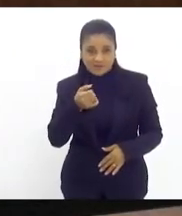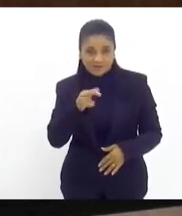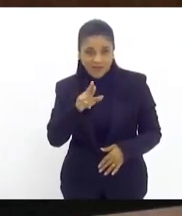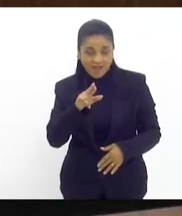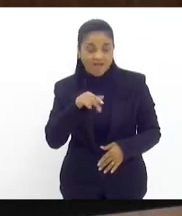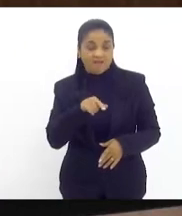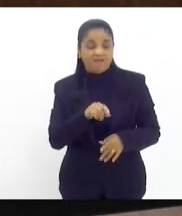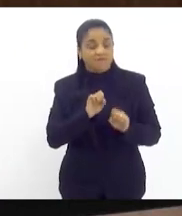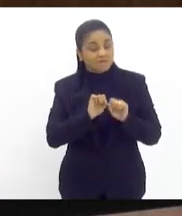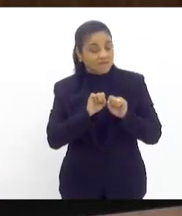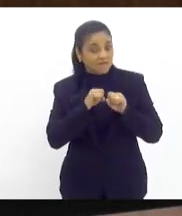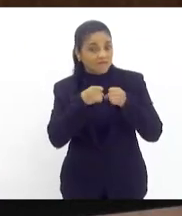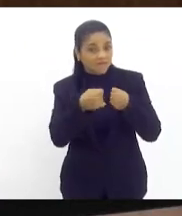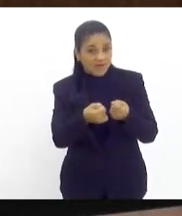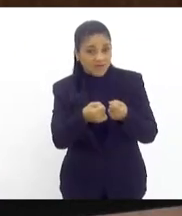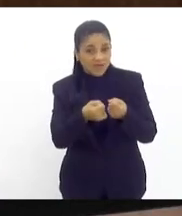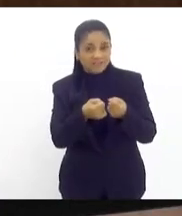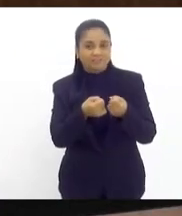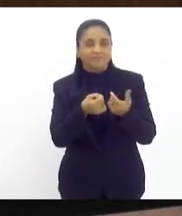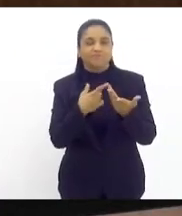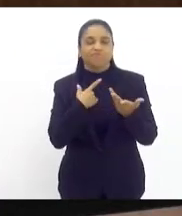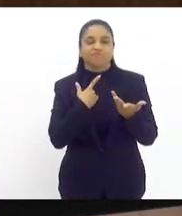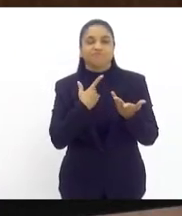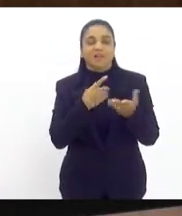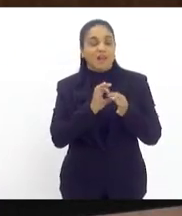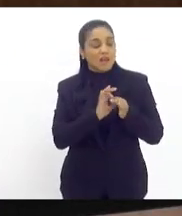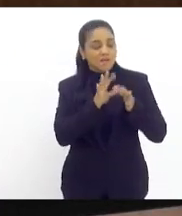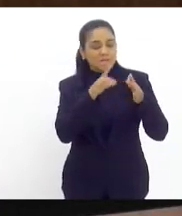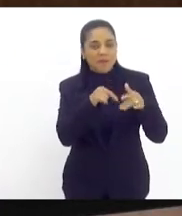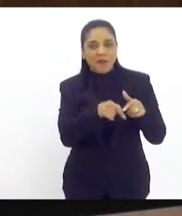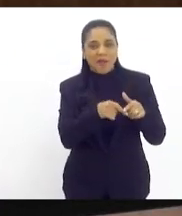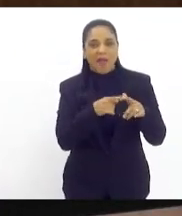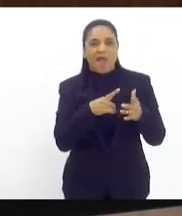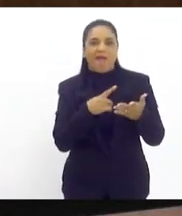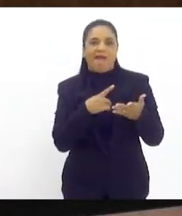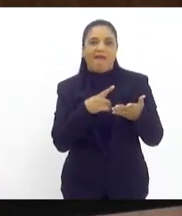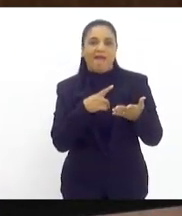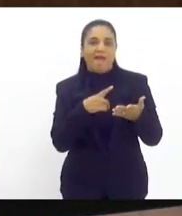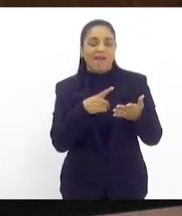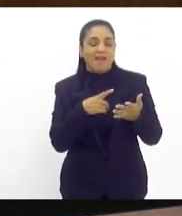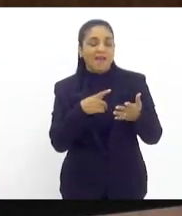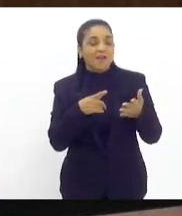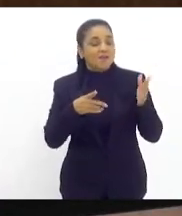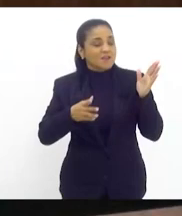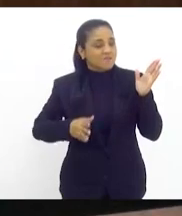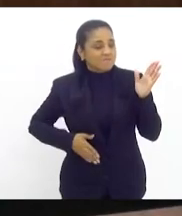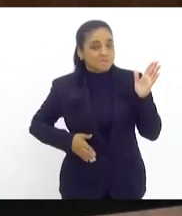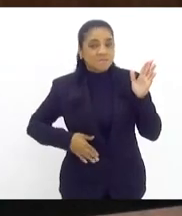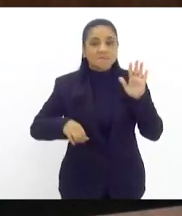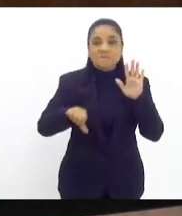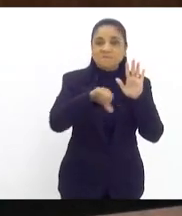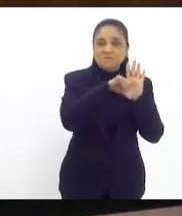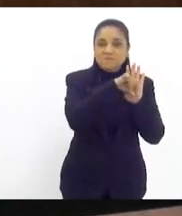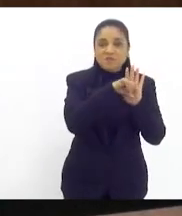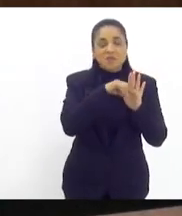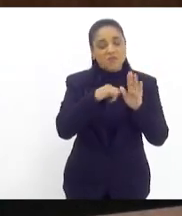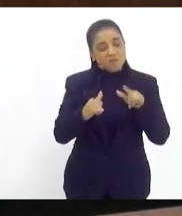defende a impunidade trata criminoso como vítima de uma sociedade